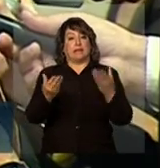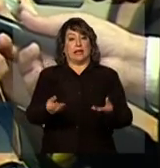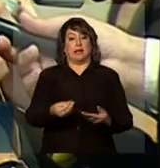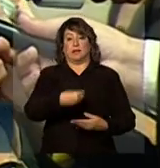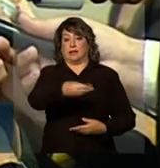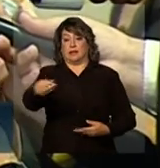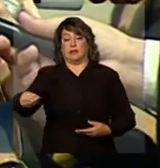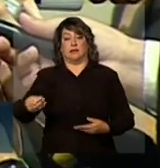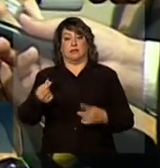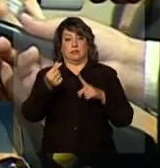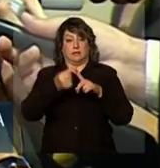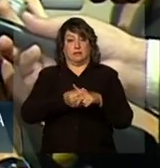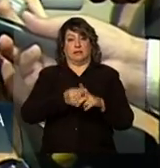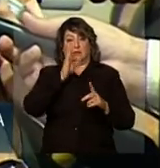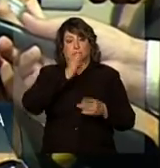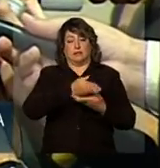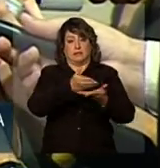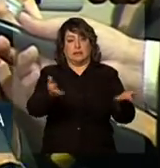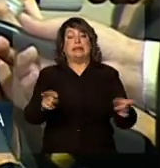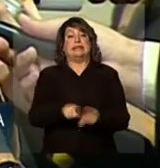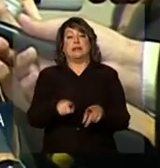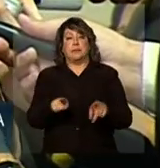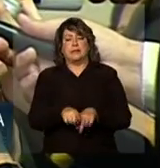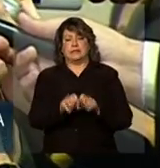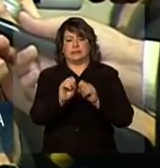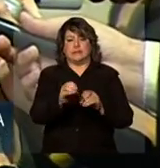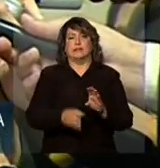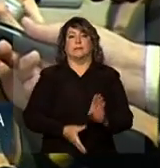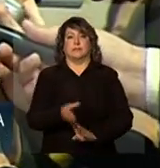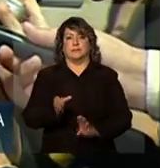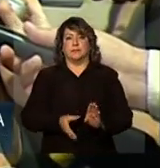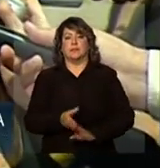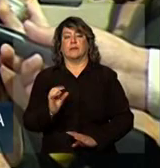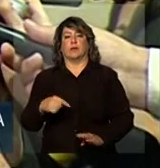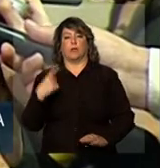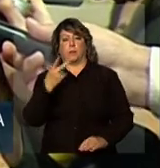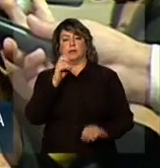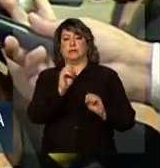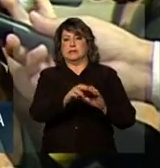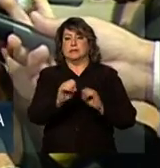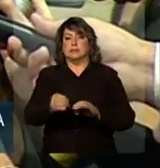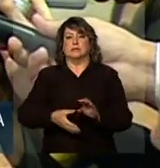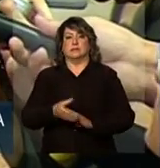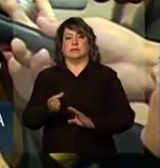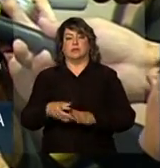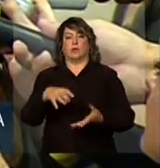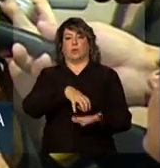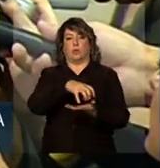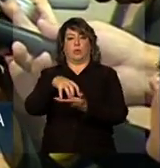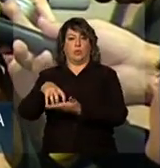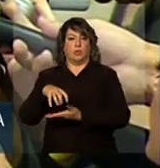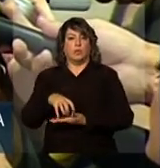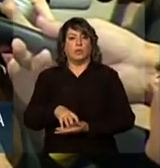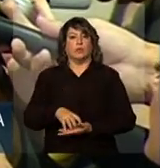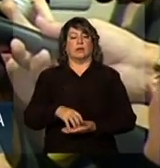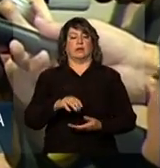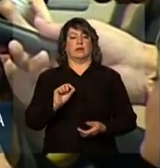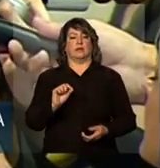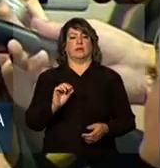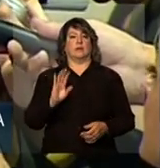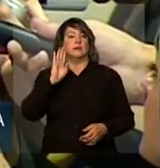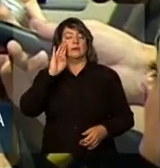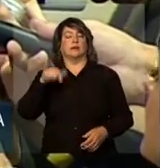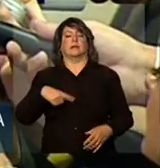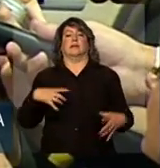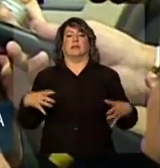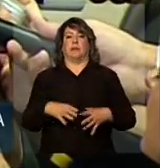do preservativo fazer a tarefa educativa através dos agentes comunitários de saúde através das equipes da atenção básica o mesmo das